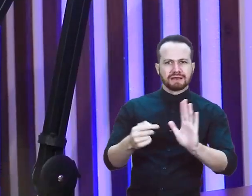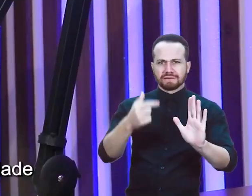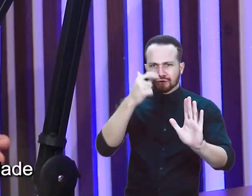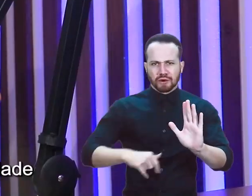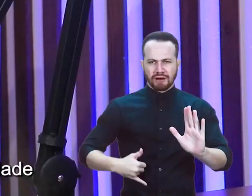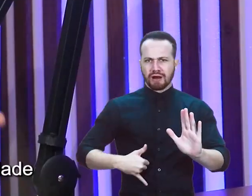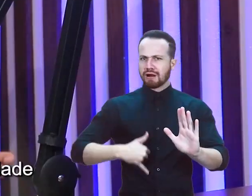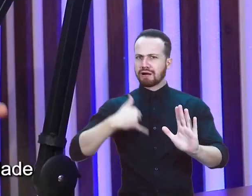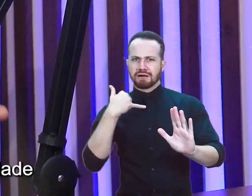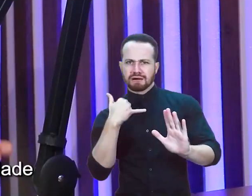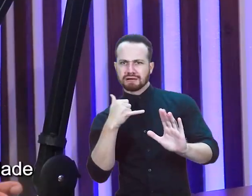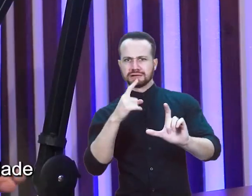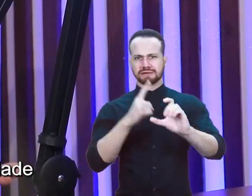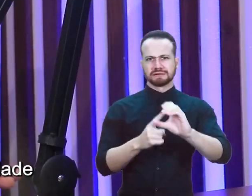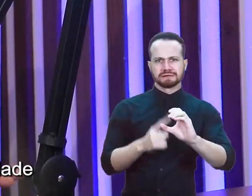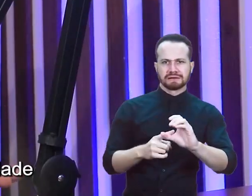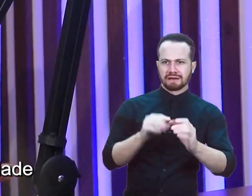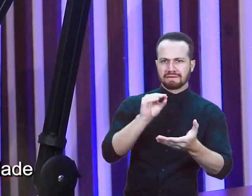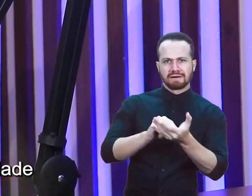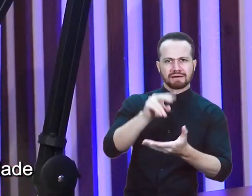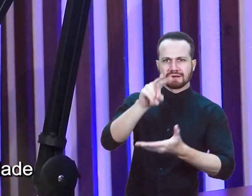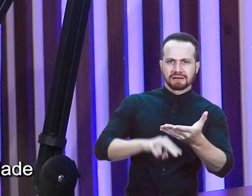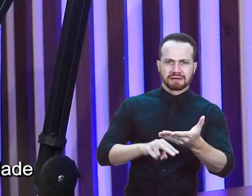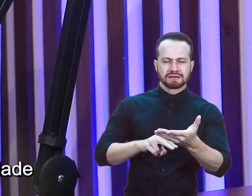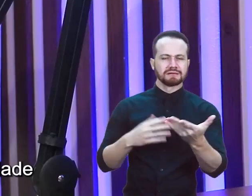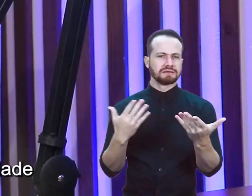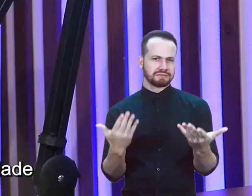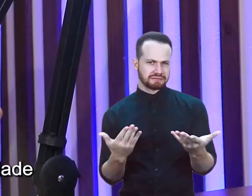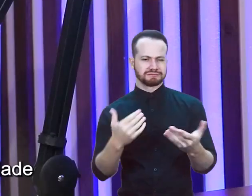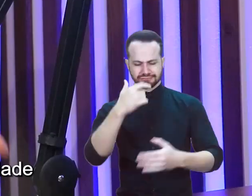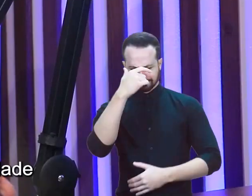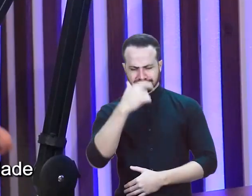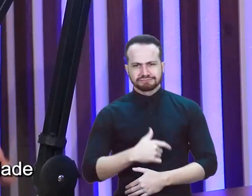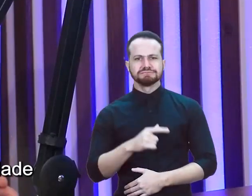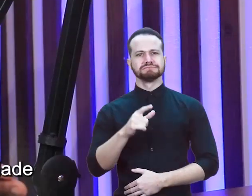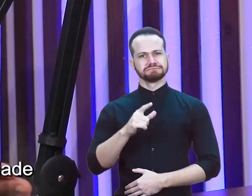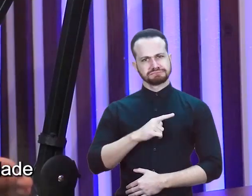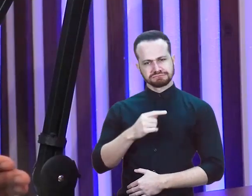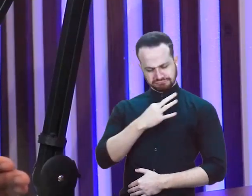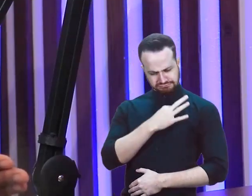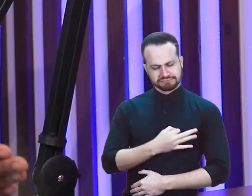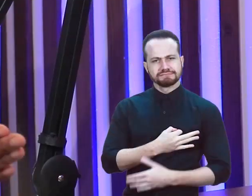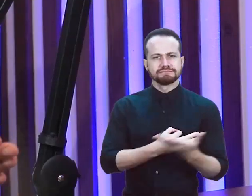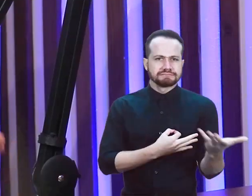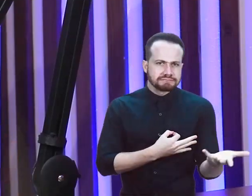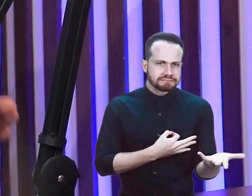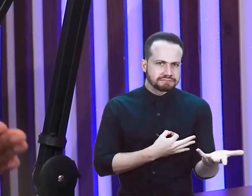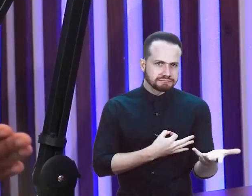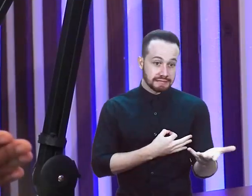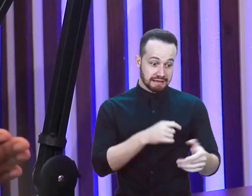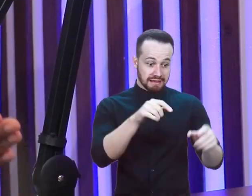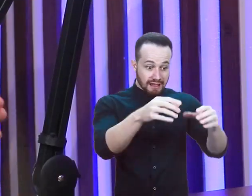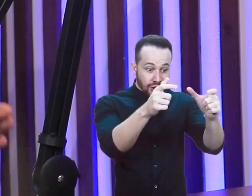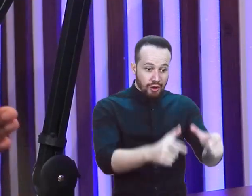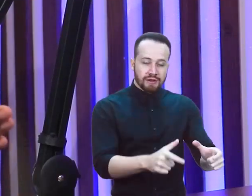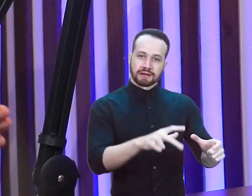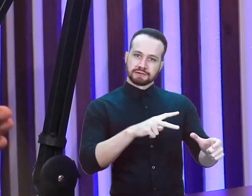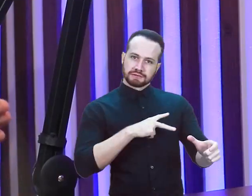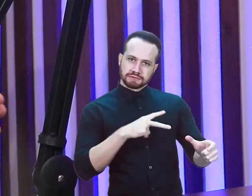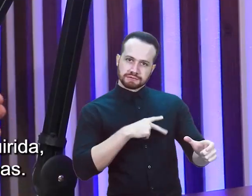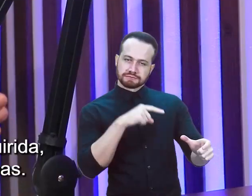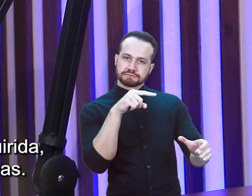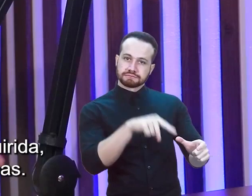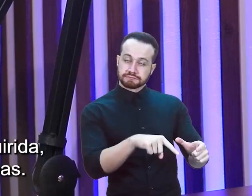ignorância. Isso é falta de leituras. Porque todos nós temos dignidade. E a propriedade